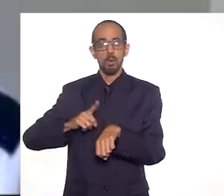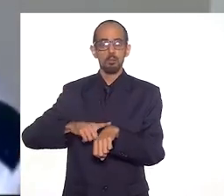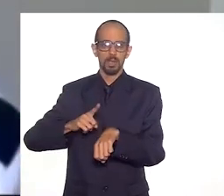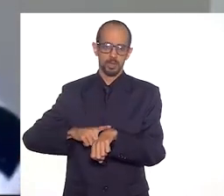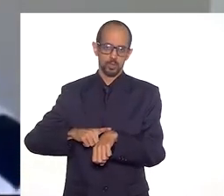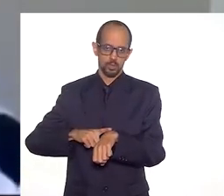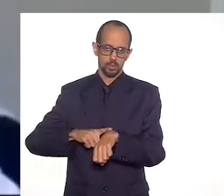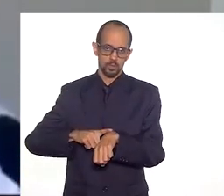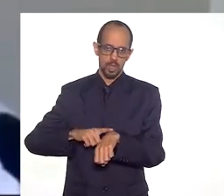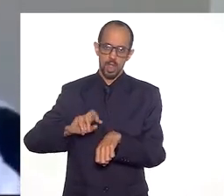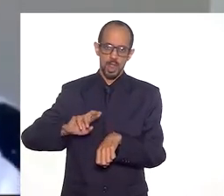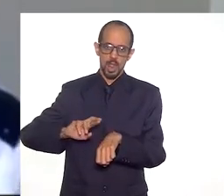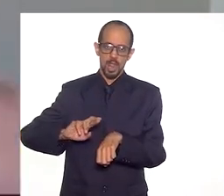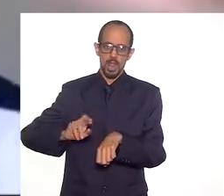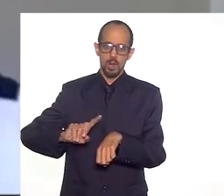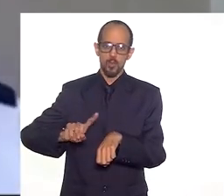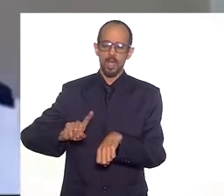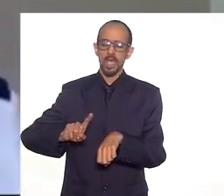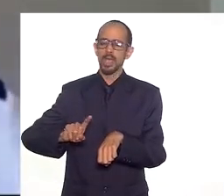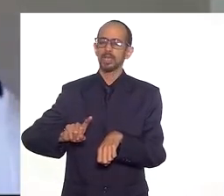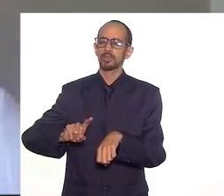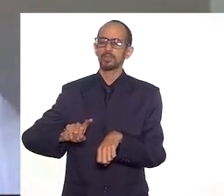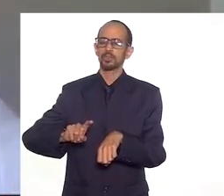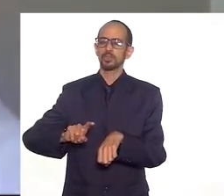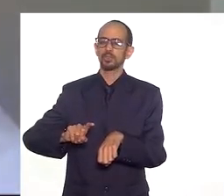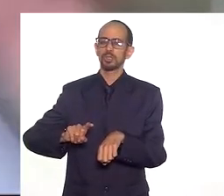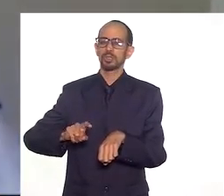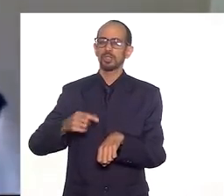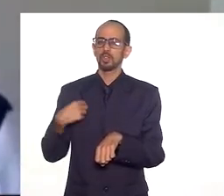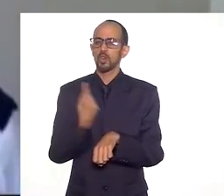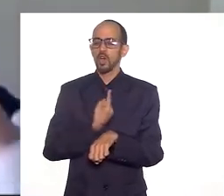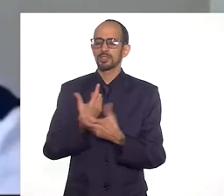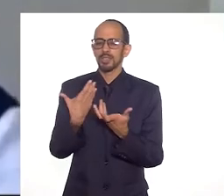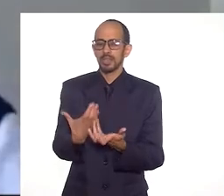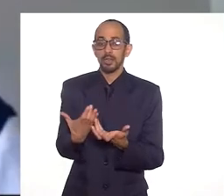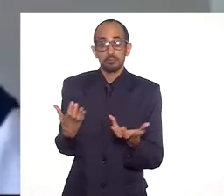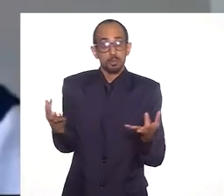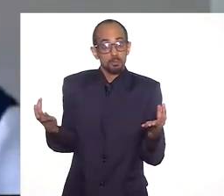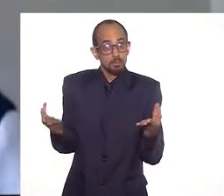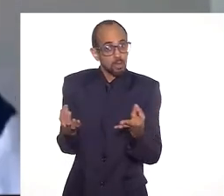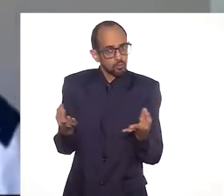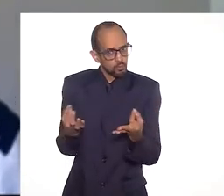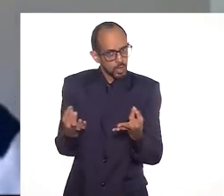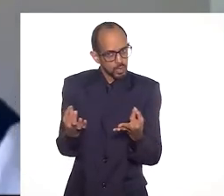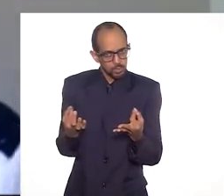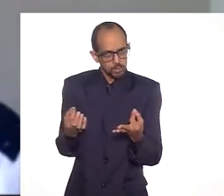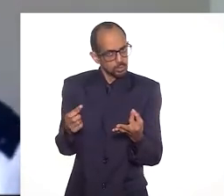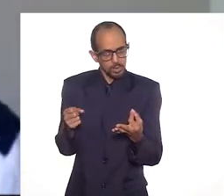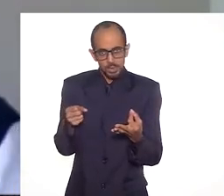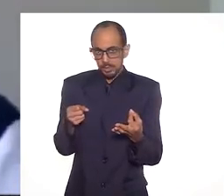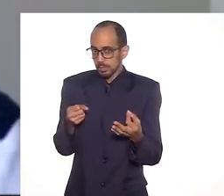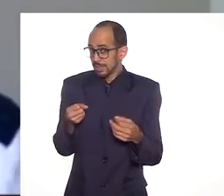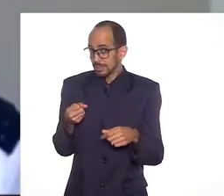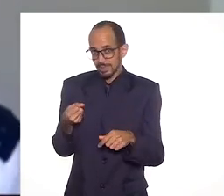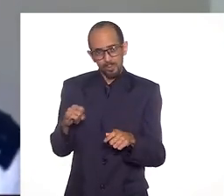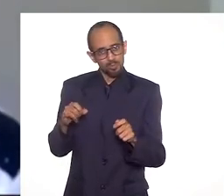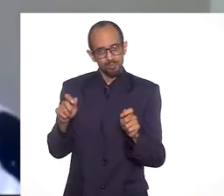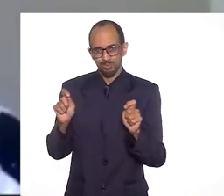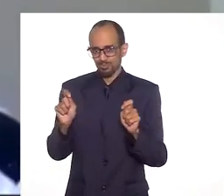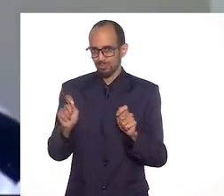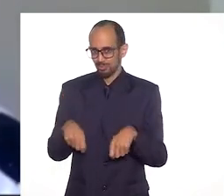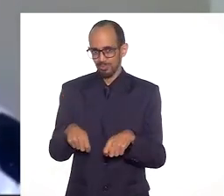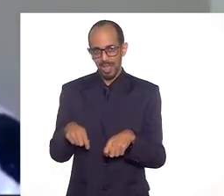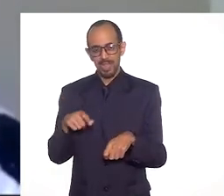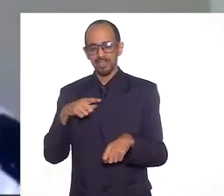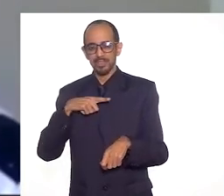do momento dos negócios, e não do ideal que a gente gostaria de ter, porque senão a gente vai realmente ficar nessa distância, com esse gap